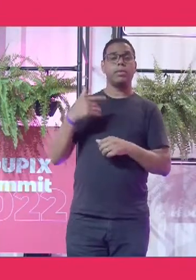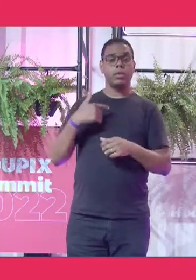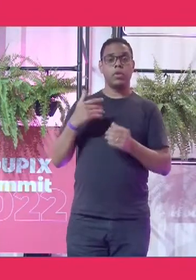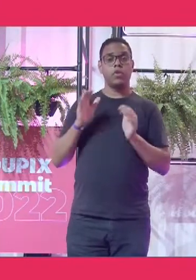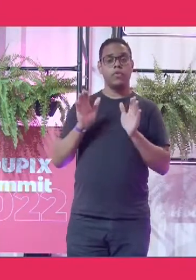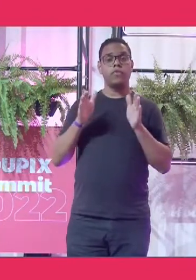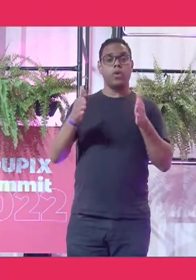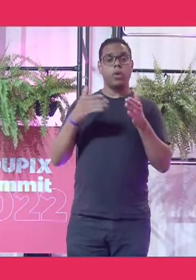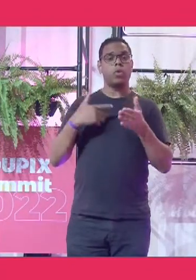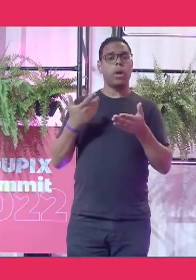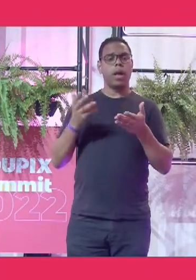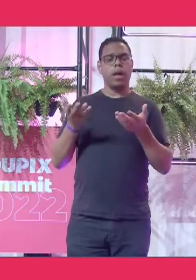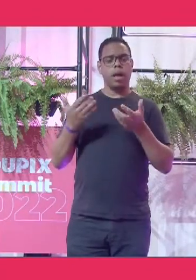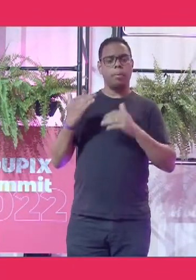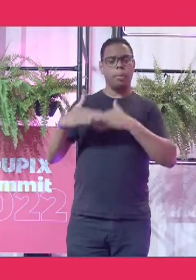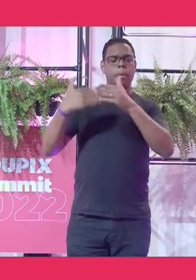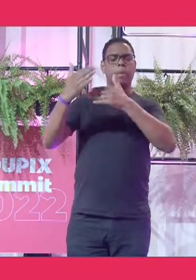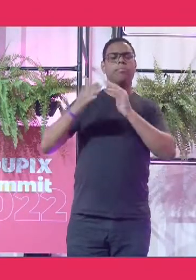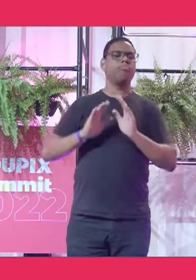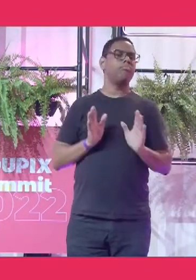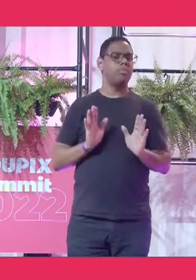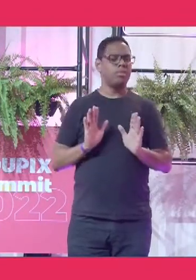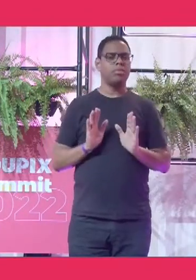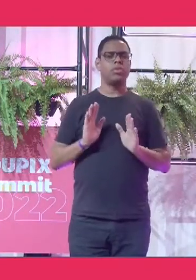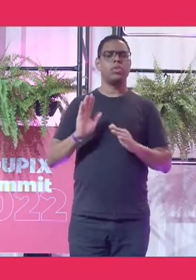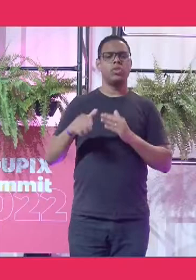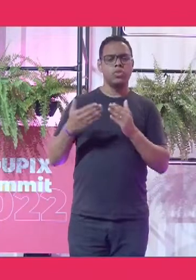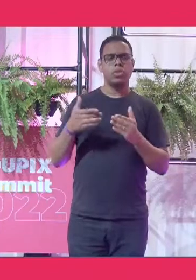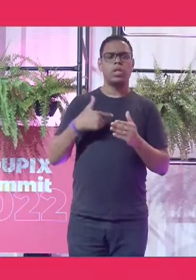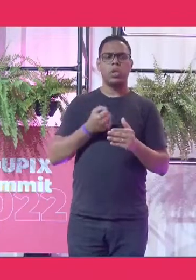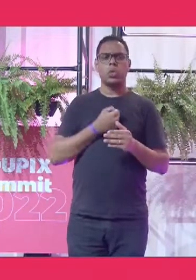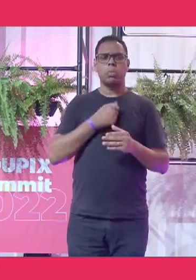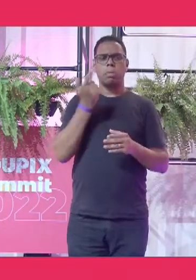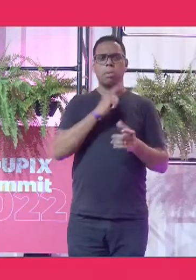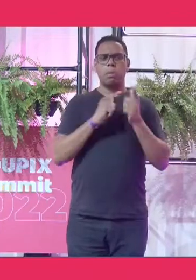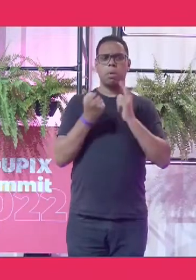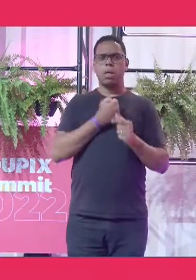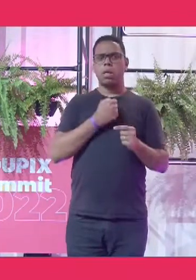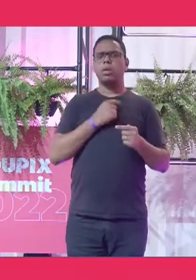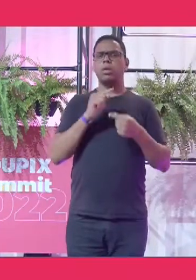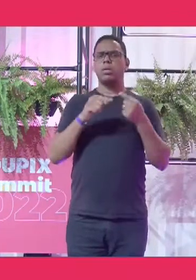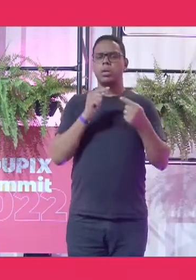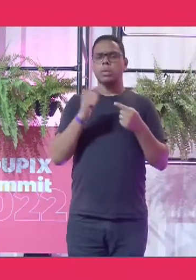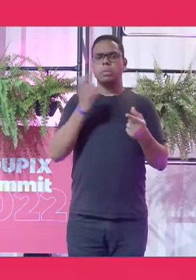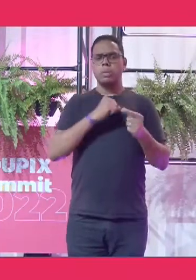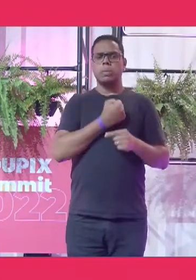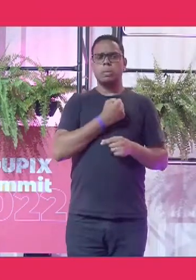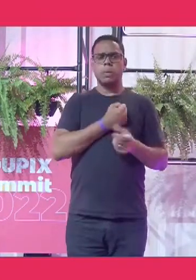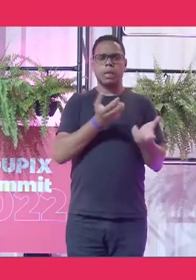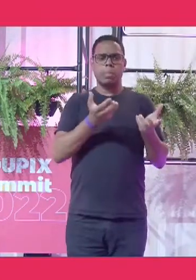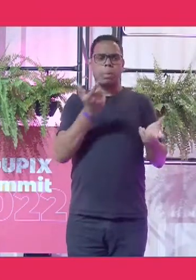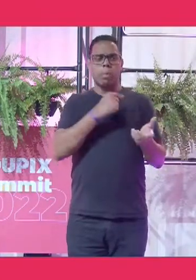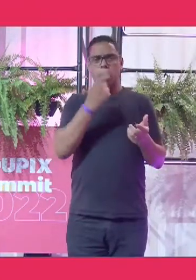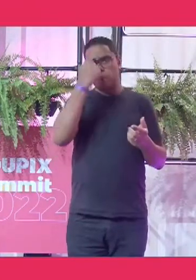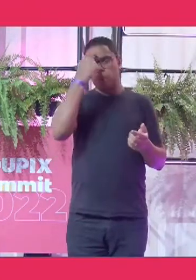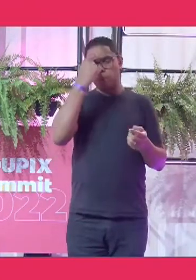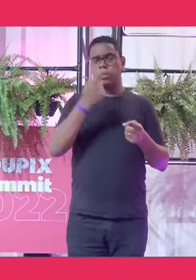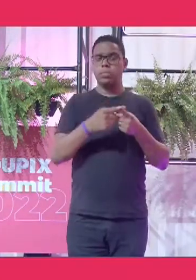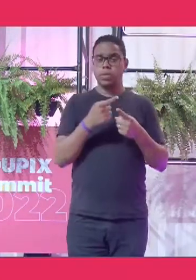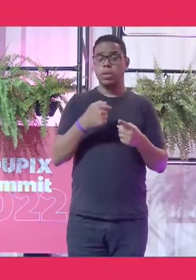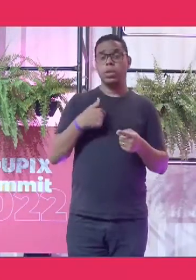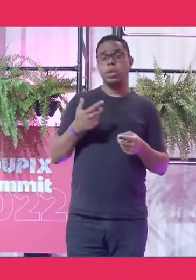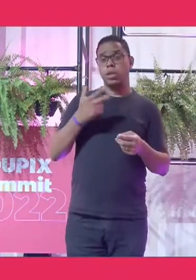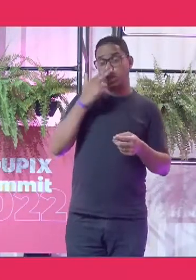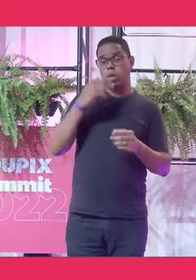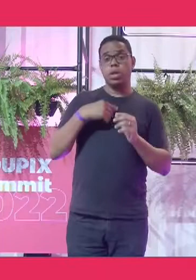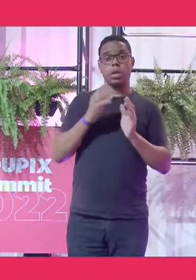não era crescer, que o meu foco não era bater números. Eu não tenho como metas bater tantos números. Tanto é que eu ainda me considero